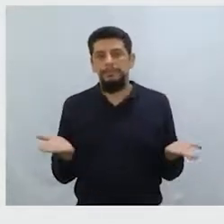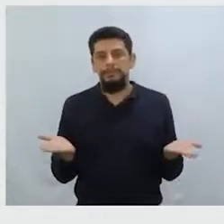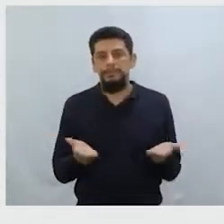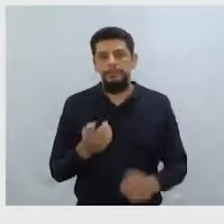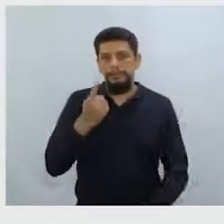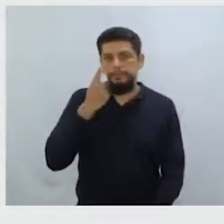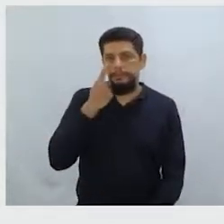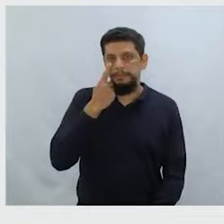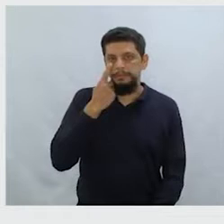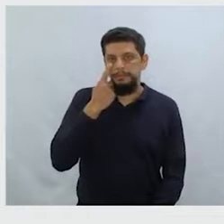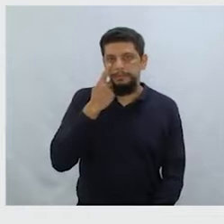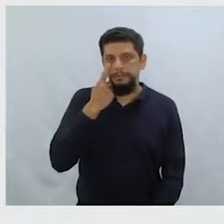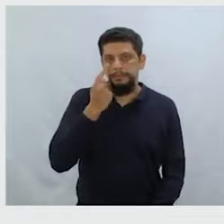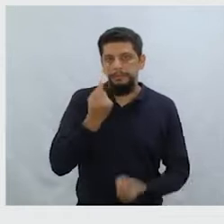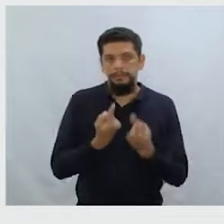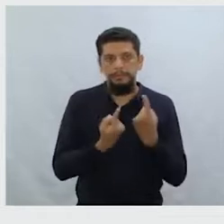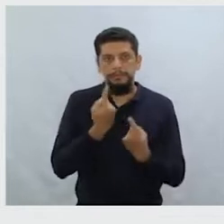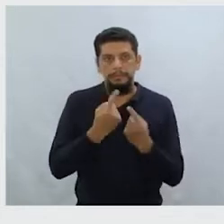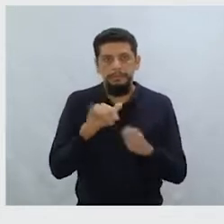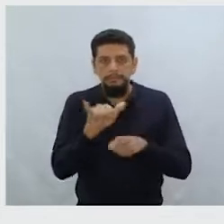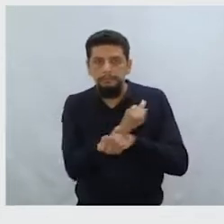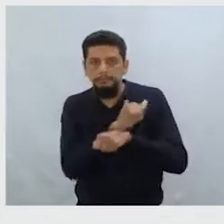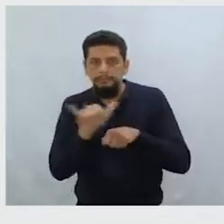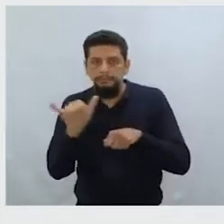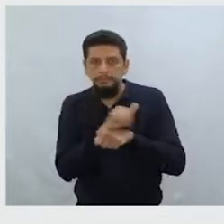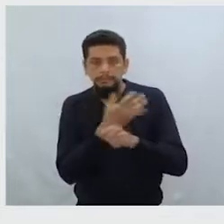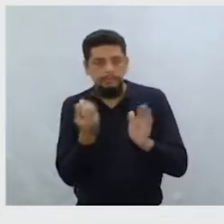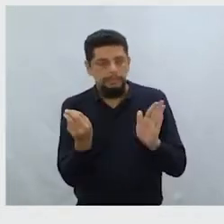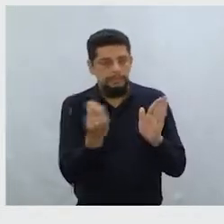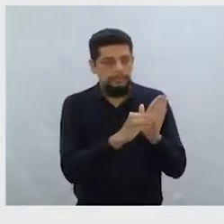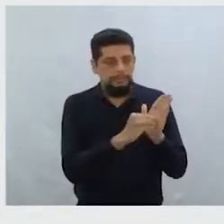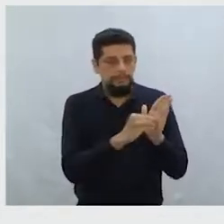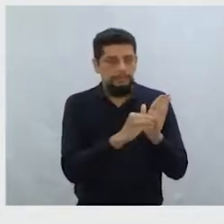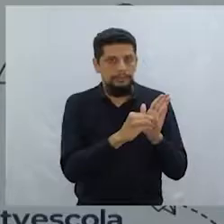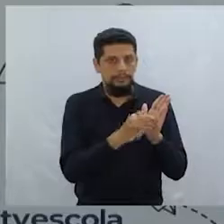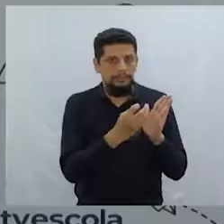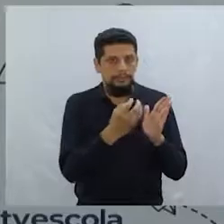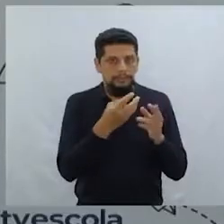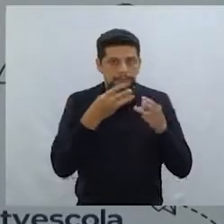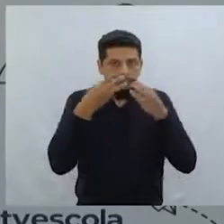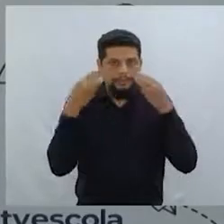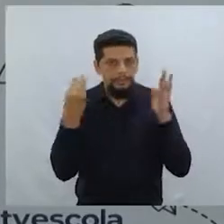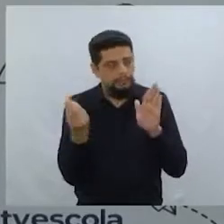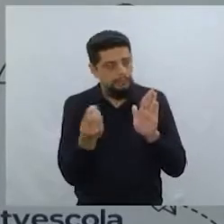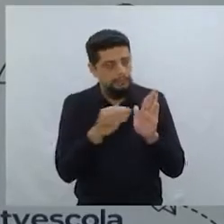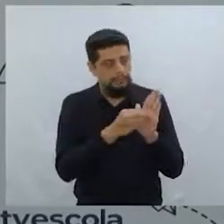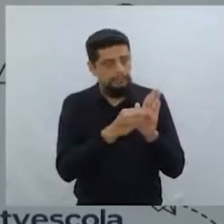E agora? Olhem aí na tela. Qual seria a estratégia para colocar o gato?